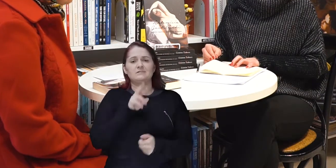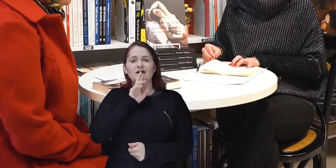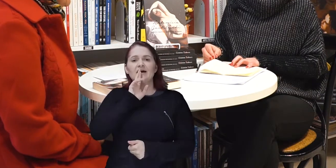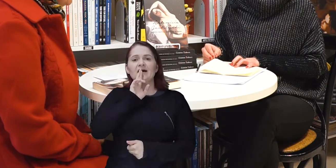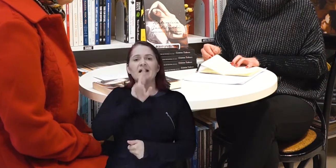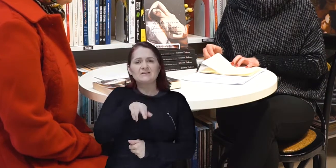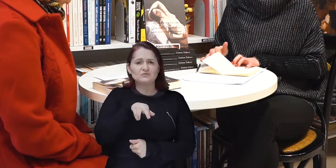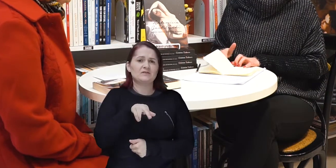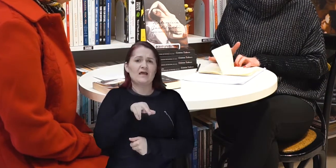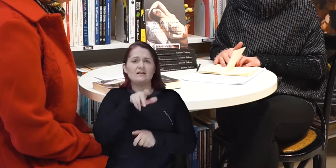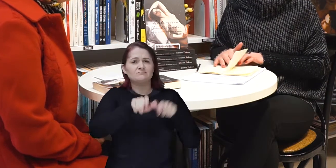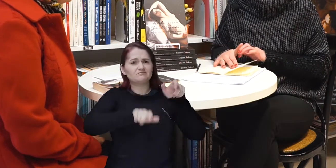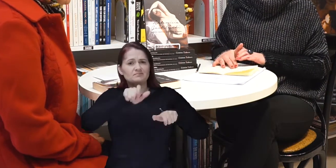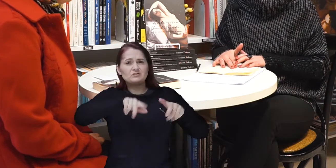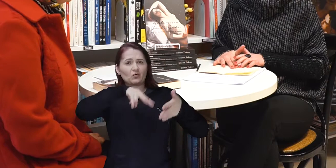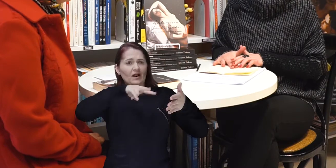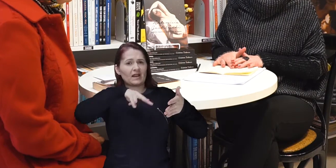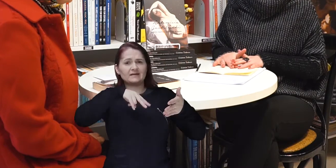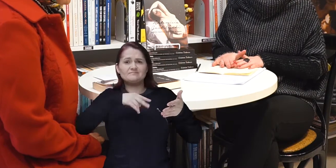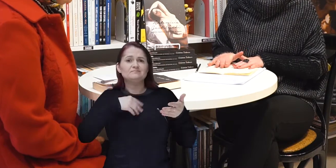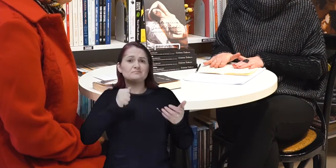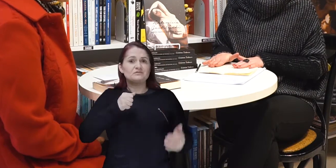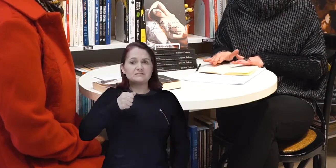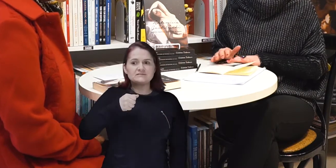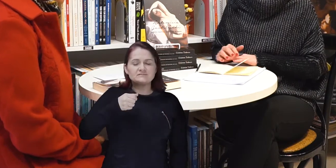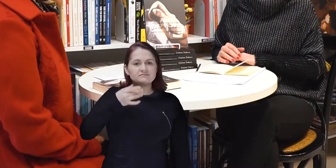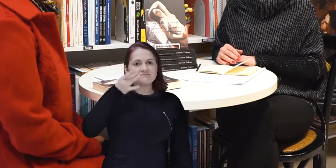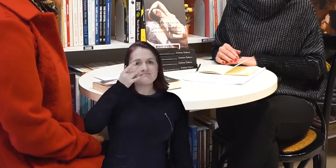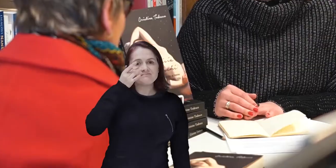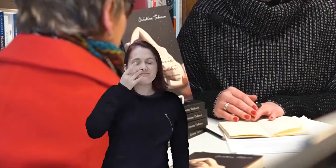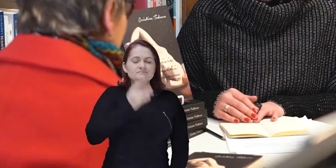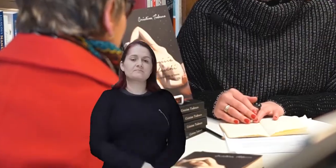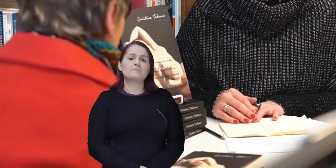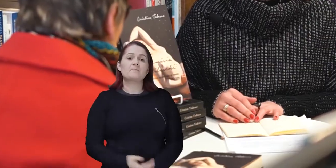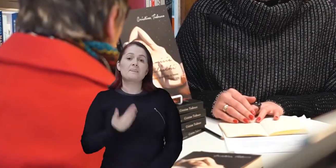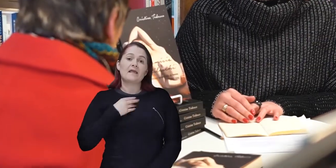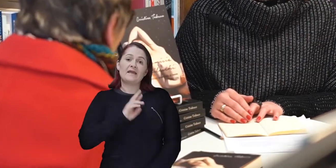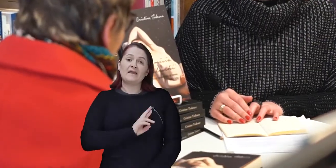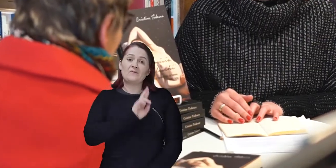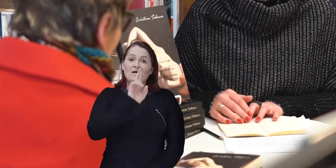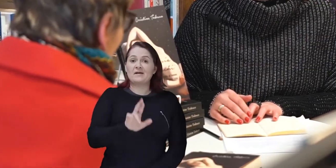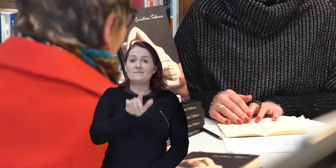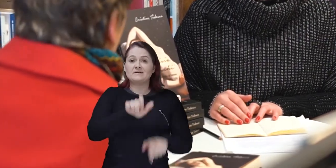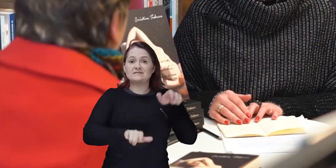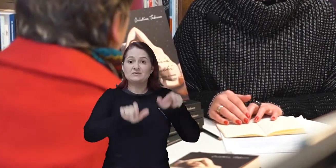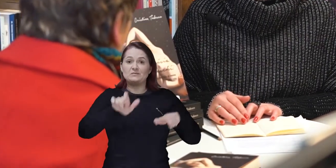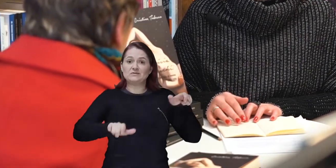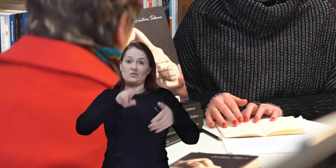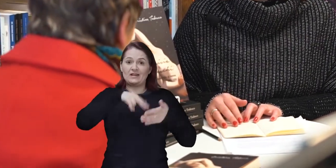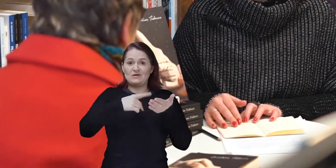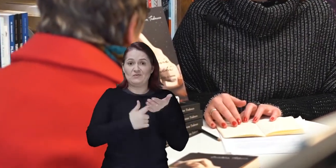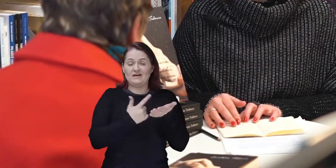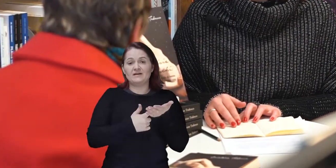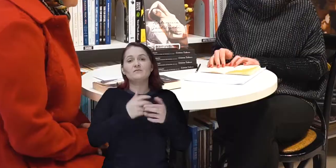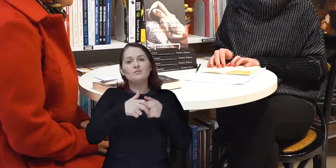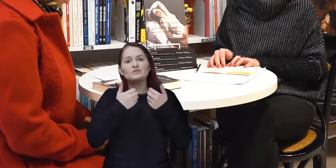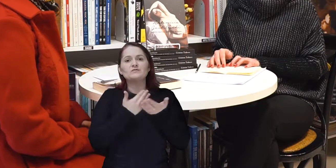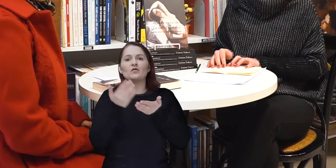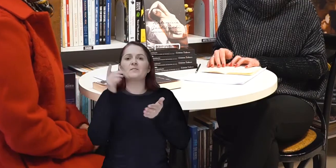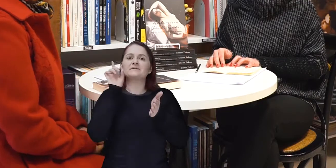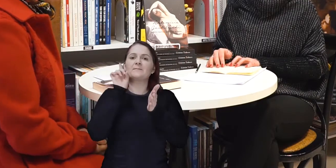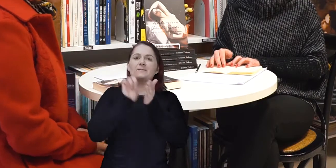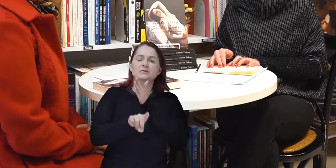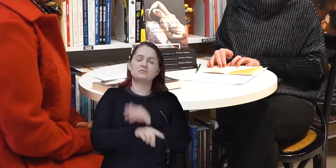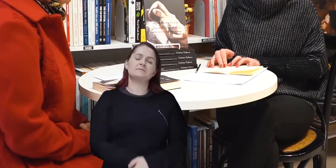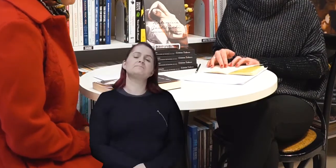bem trabalhado, e o resultado, então, está aí para todos os teus leitores. Eu, então, como representante dos leitores, vou